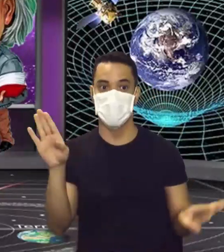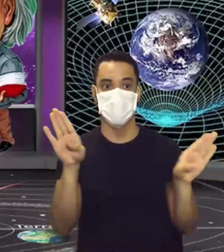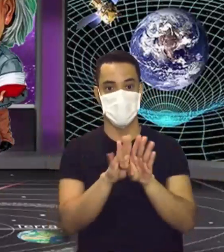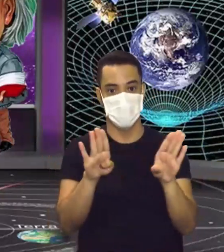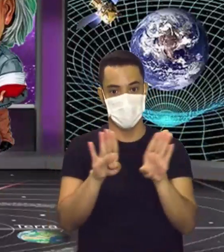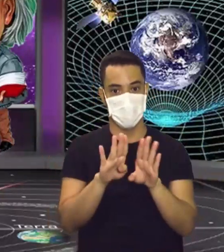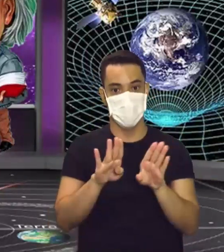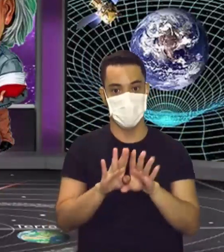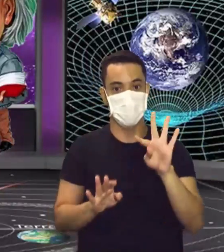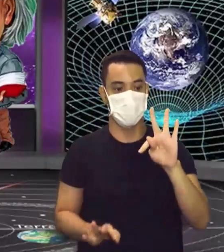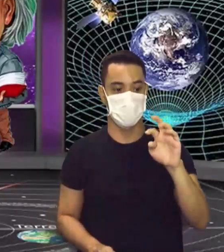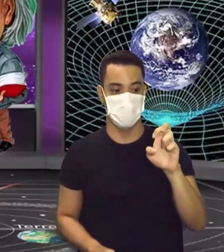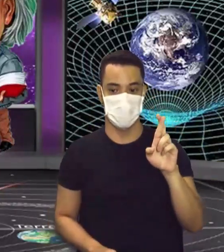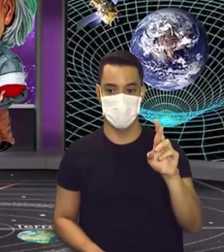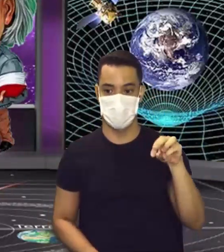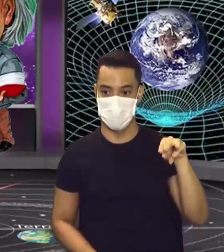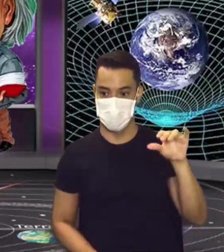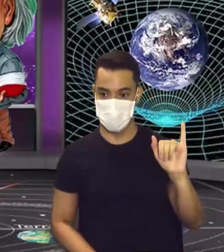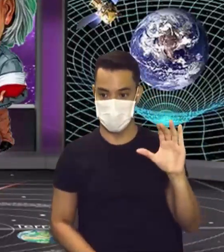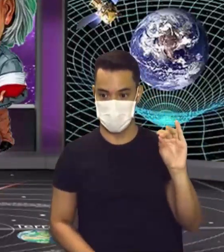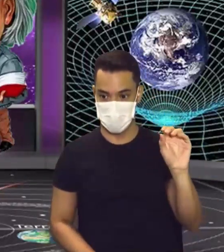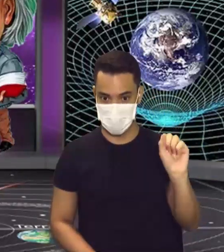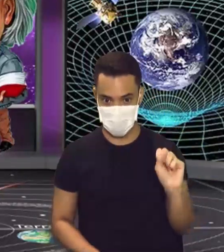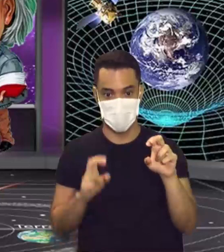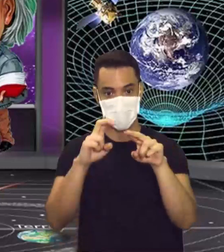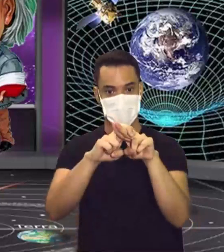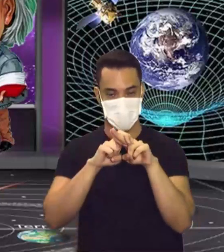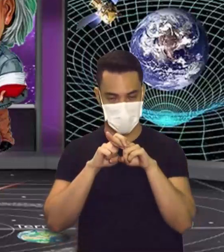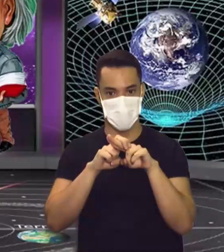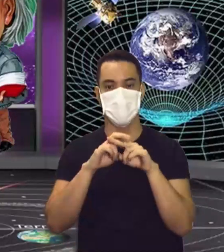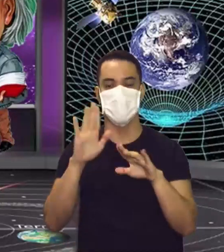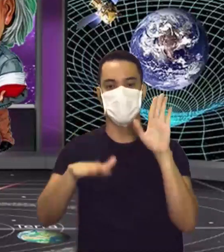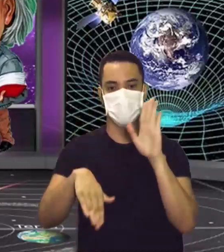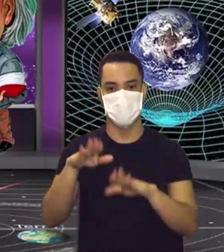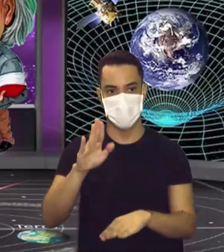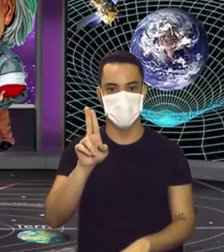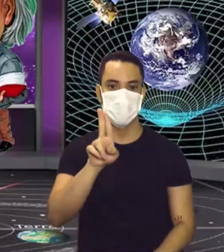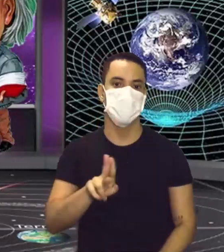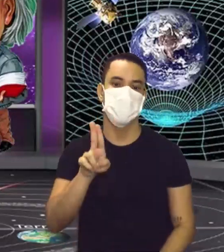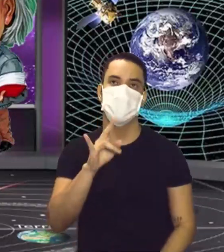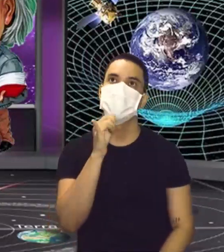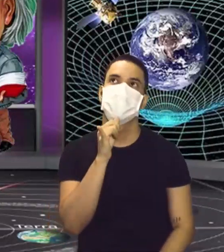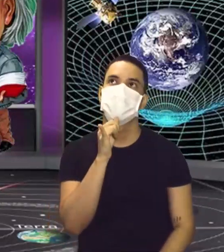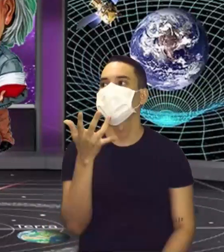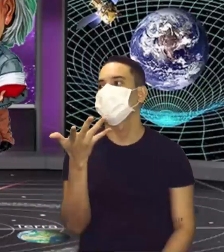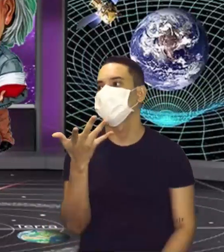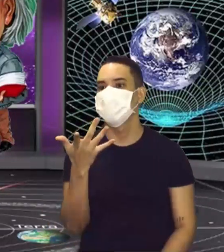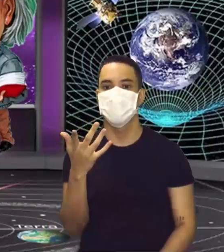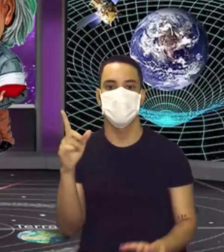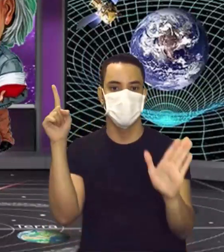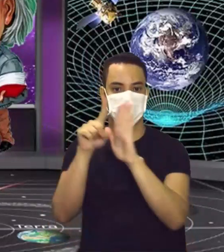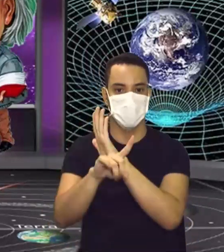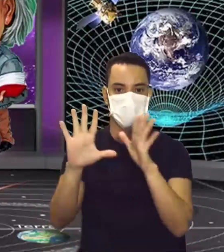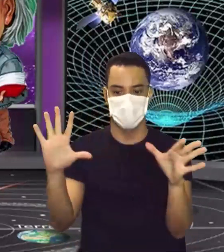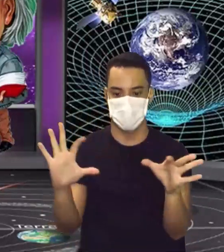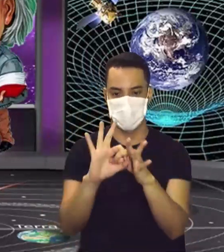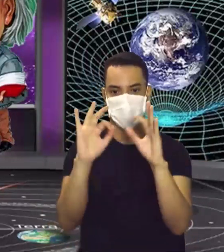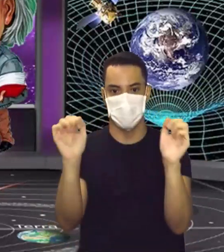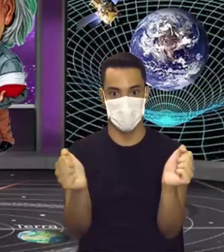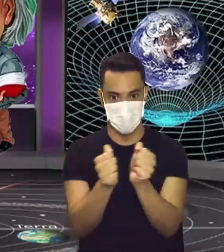também são bons condutores térmicos, tá? É por isso que quando você às vezes trabalha uma questão que tem